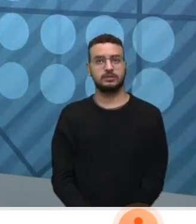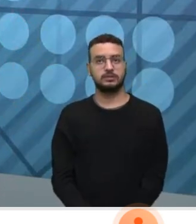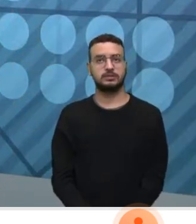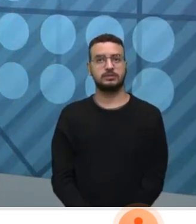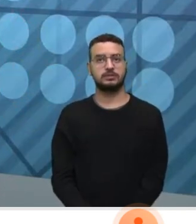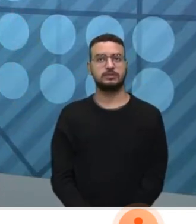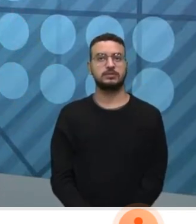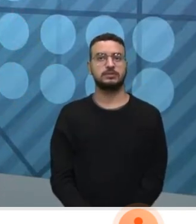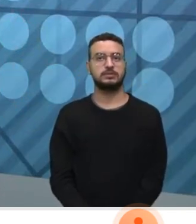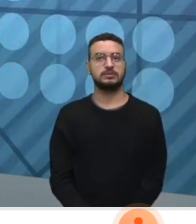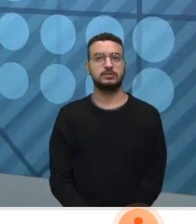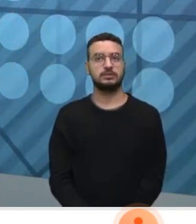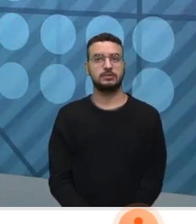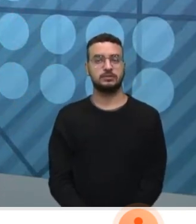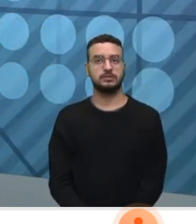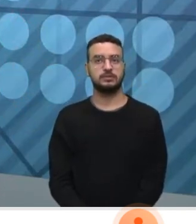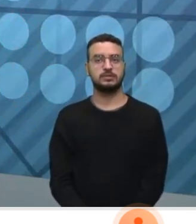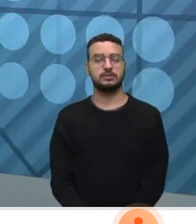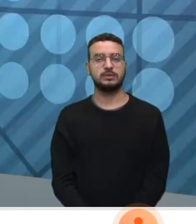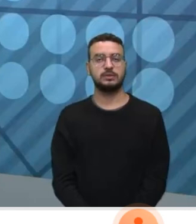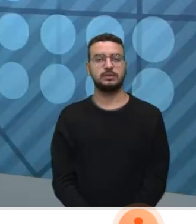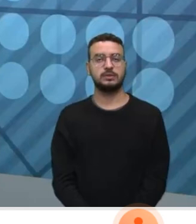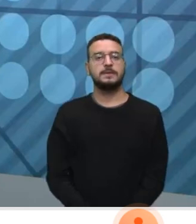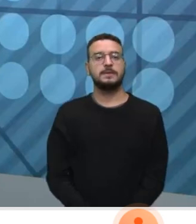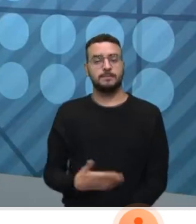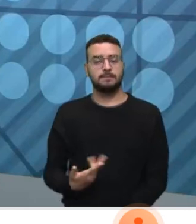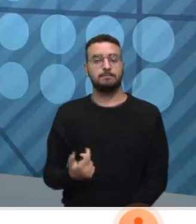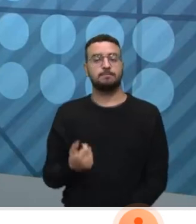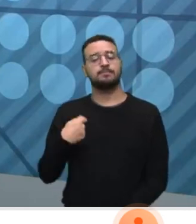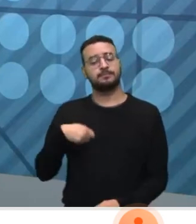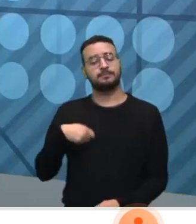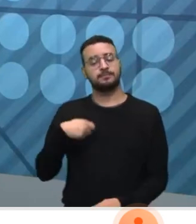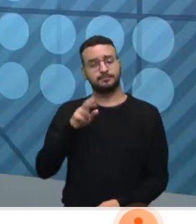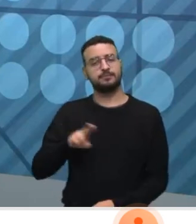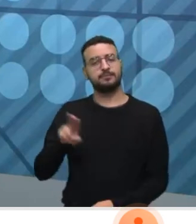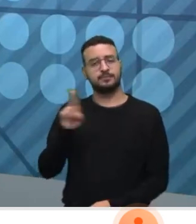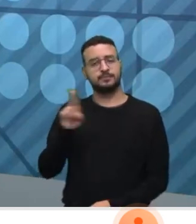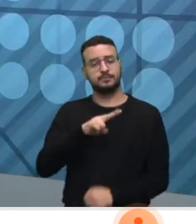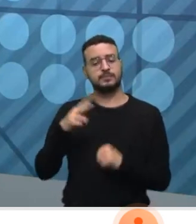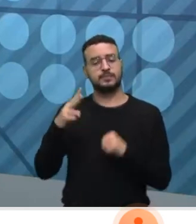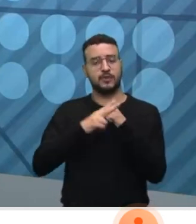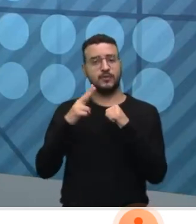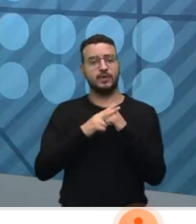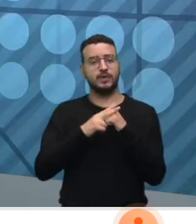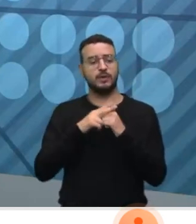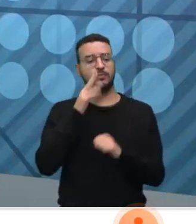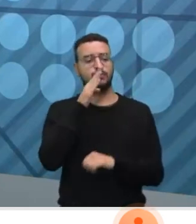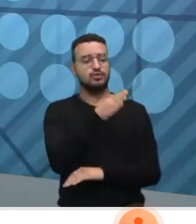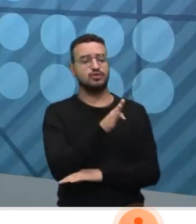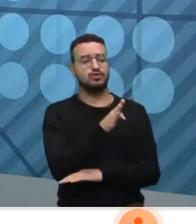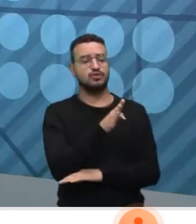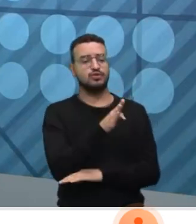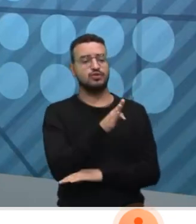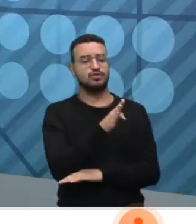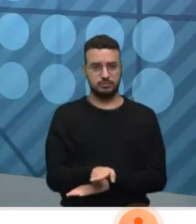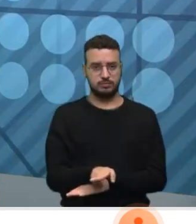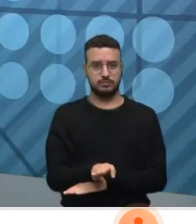que eu te ajudo. Aqui o uso dos verbos direcionais, identificando aqueles que também são simples, no